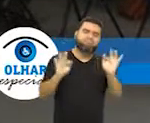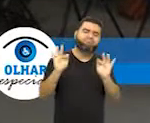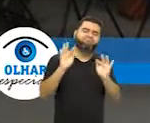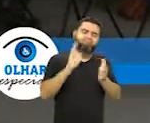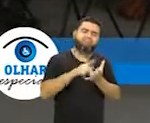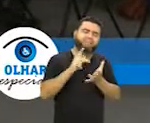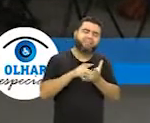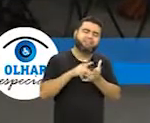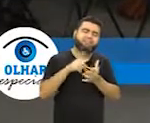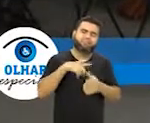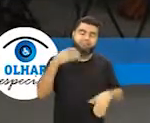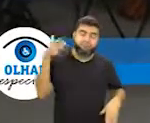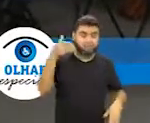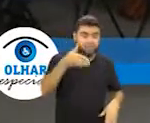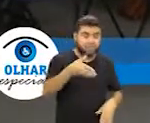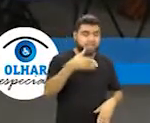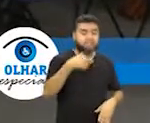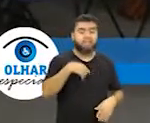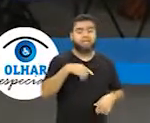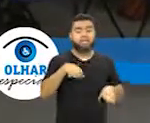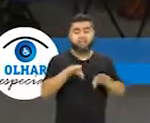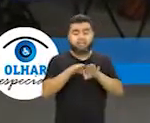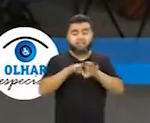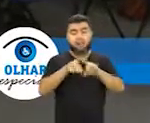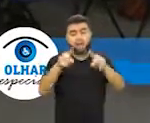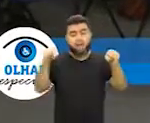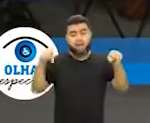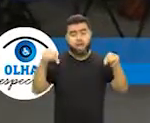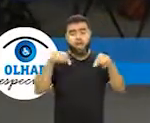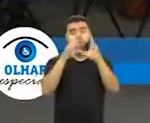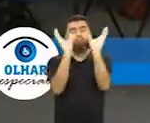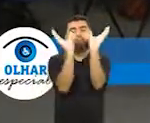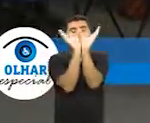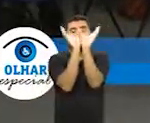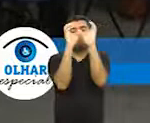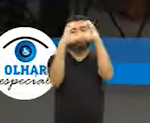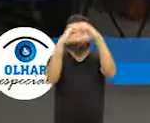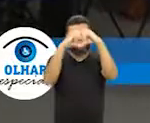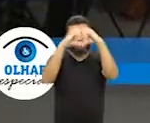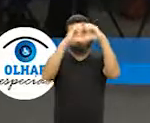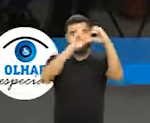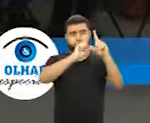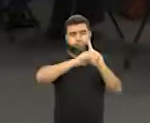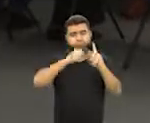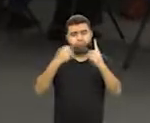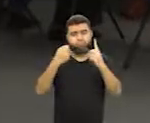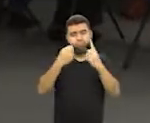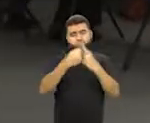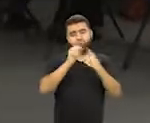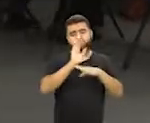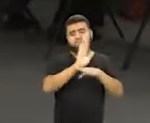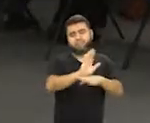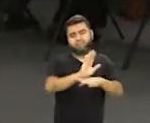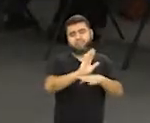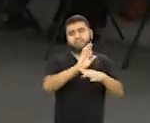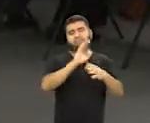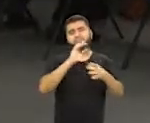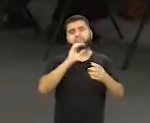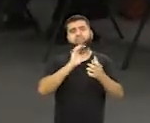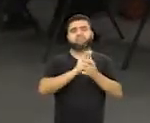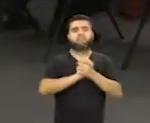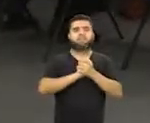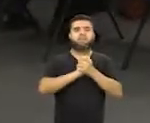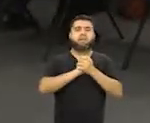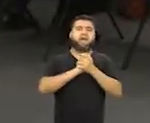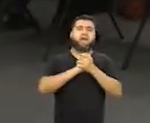e estou contente de poder participar, né, de ceder o espaço aqui também do Fundo Social. Gostaria também de agradecer a primeira-dama